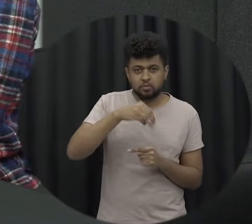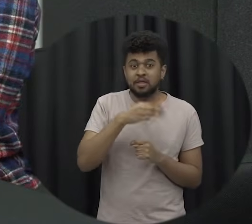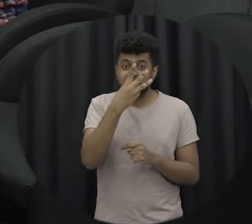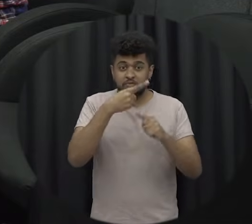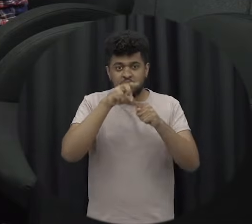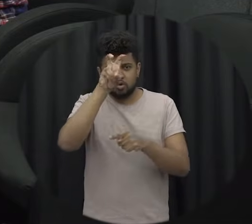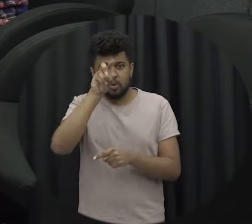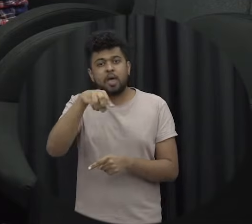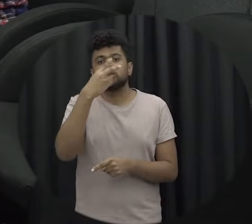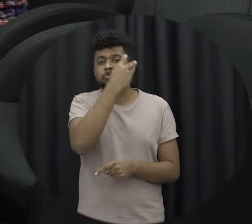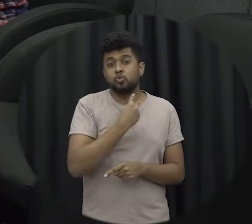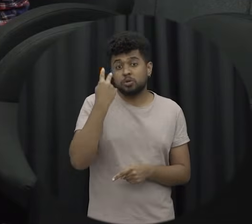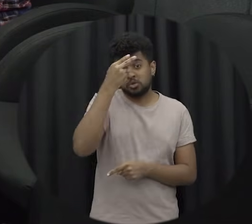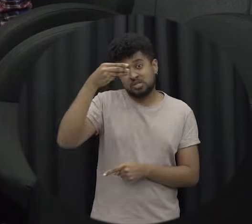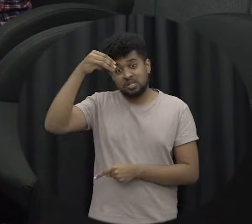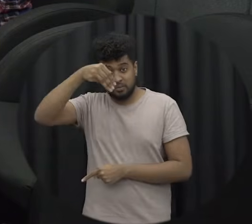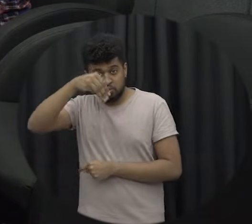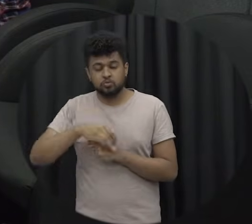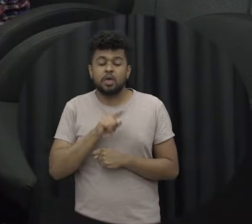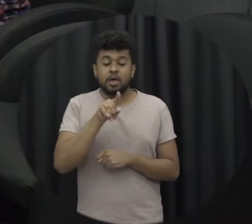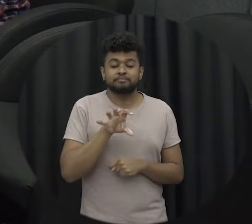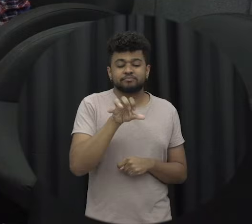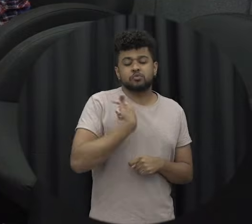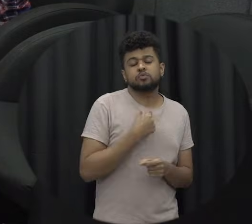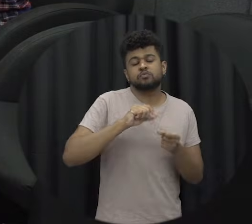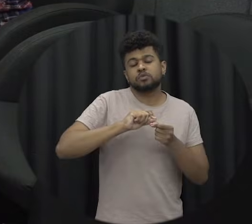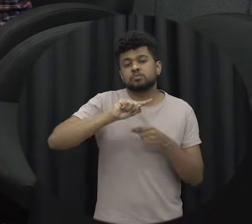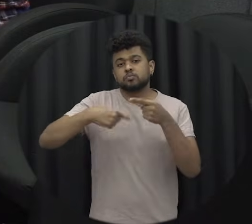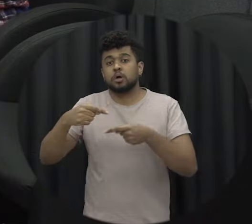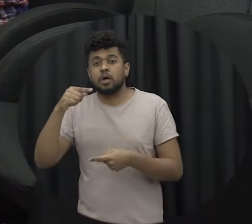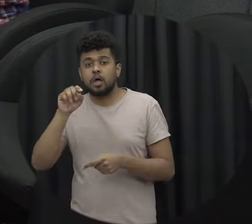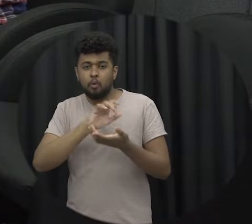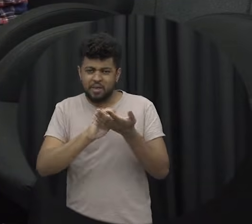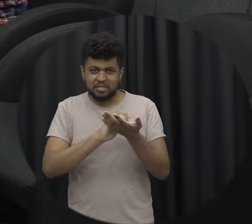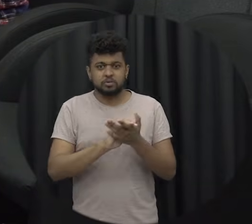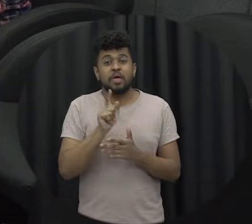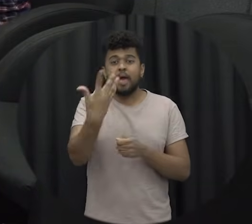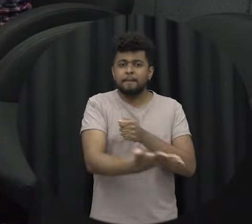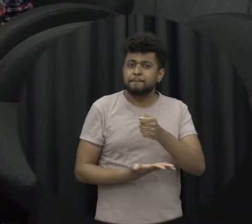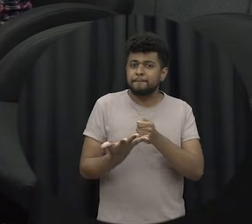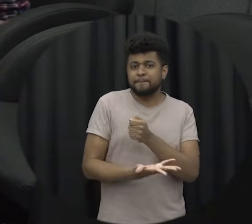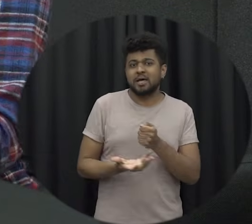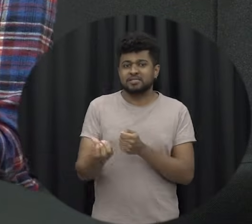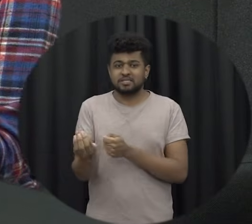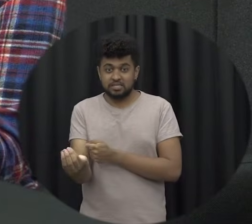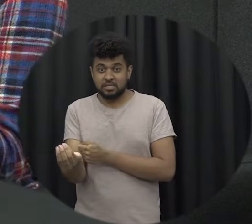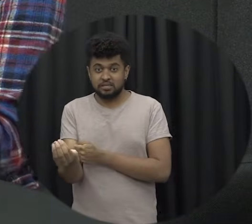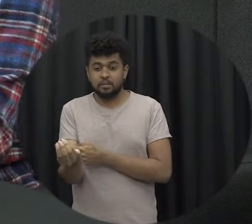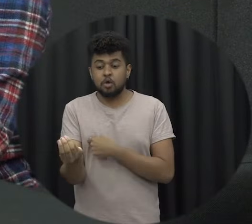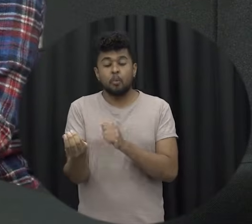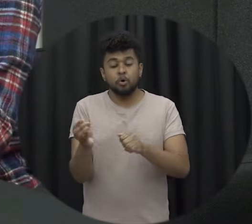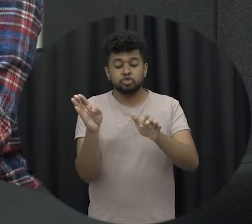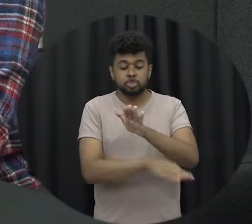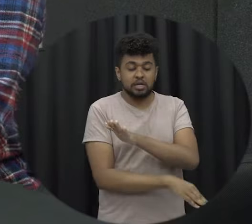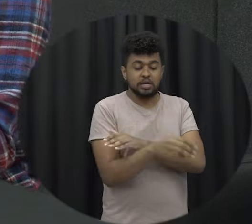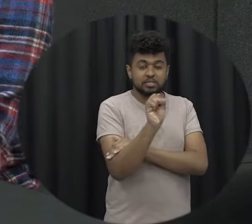É assim que a gente faz a operação. E essa é a base 60, né? Eu posso tirar aí os minutos e segundos e fazer operação de